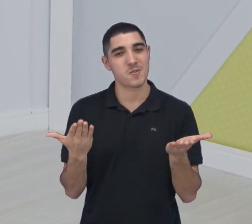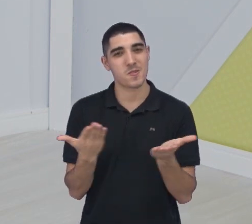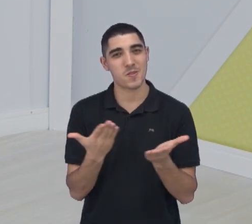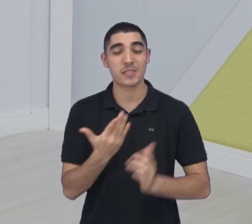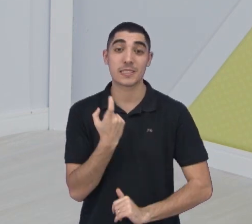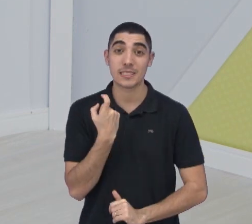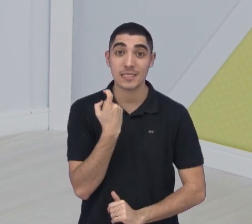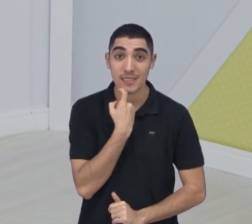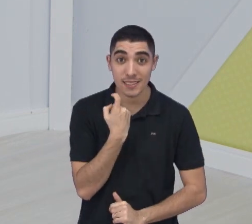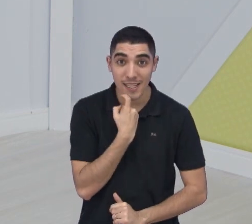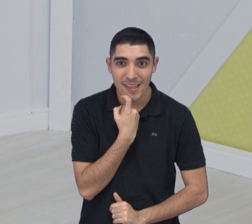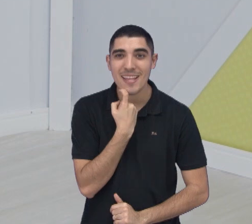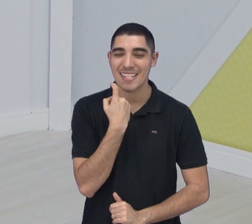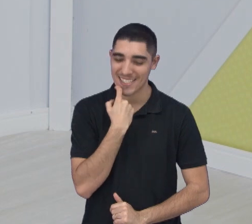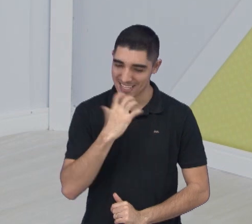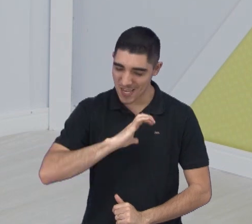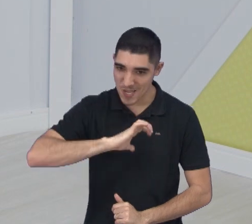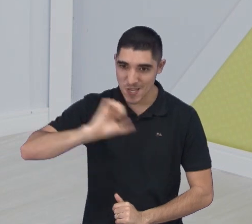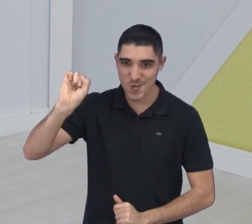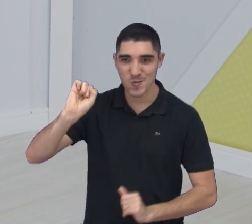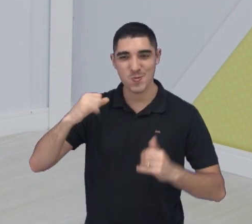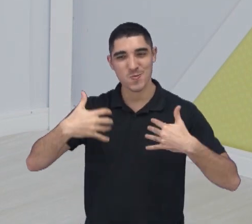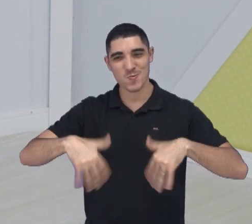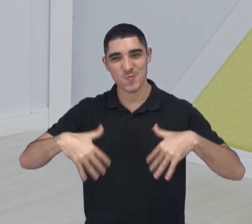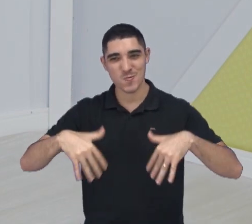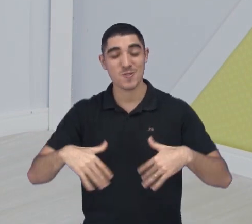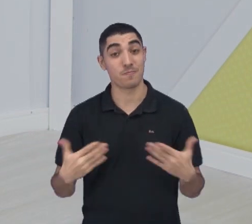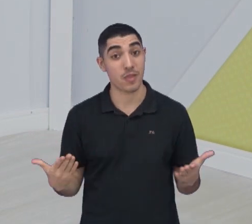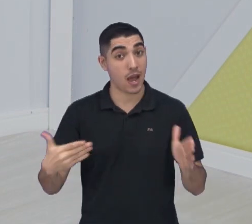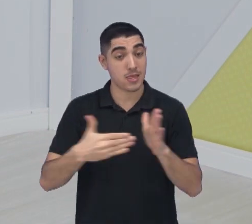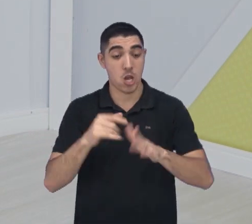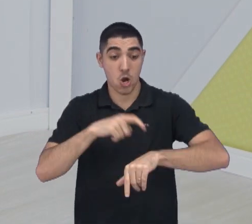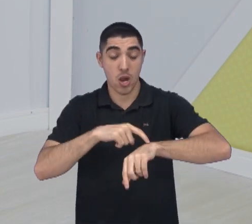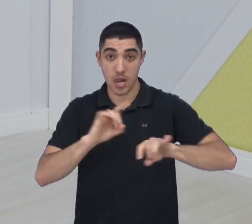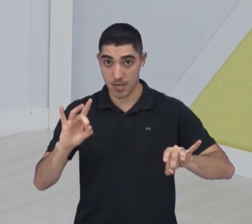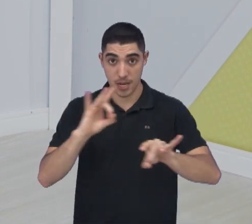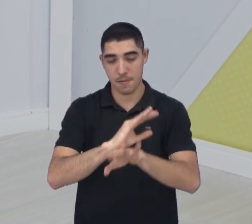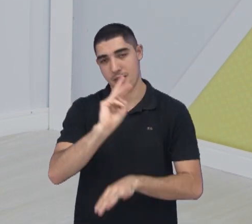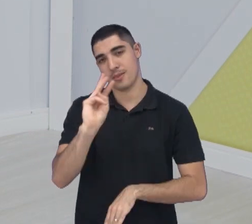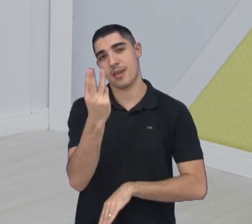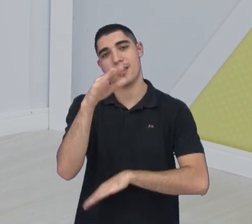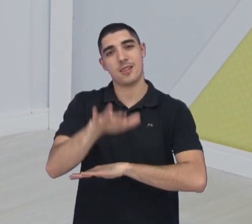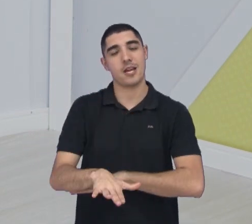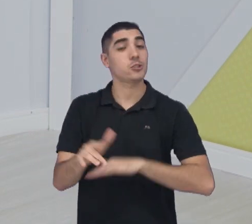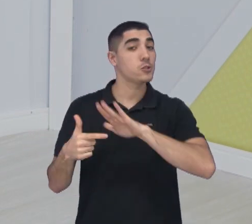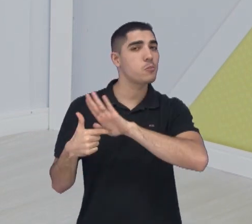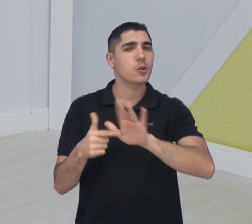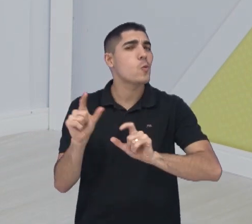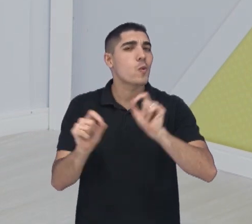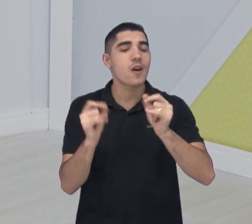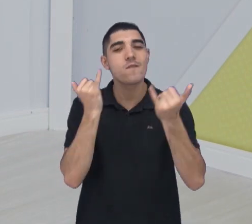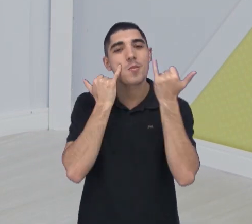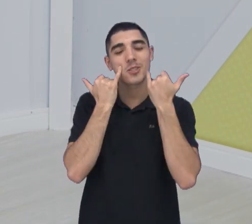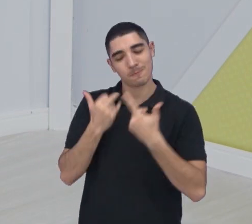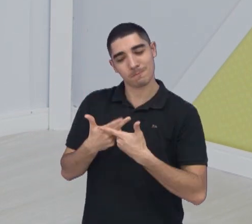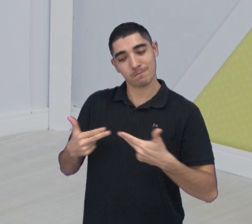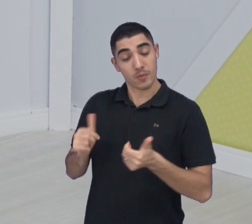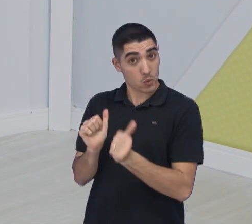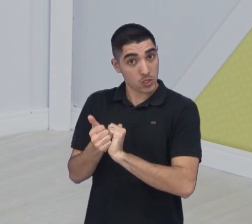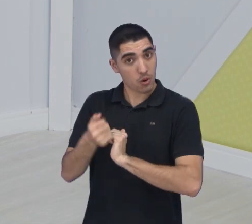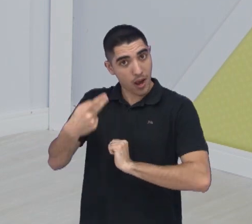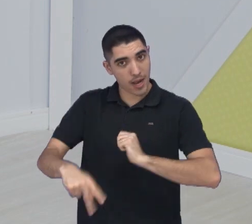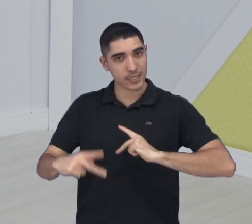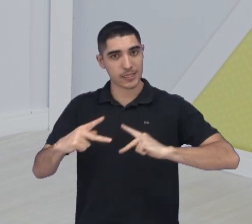chegando nesta sexta-feira, sextou, hein galera? Até às 3 da tarde, trazendo as principais informações do